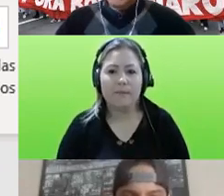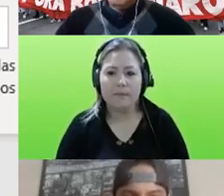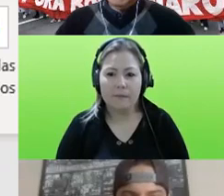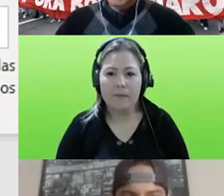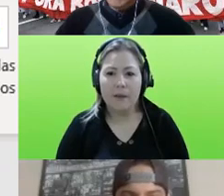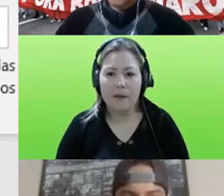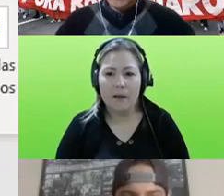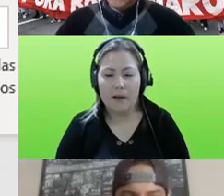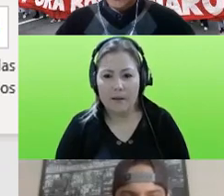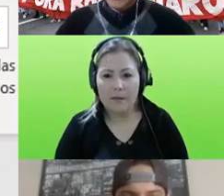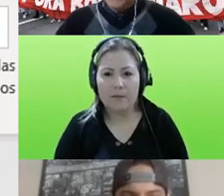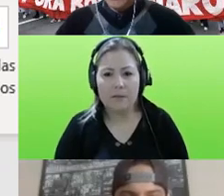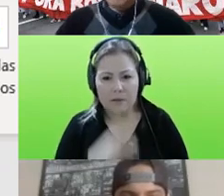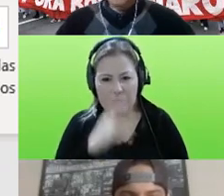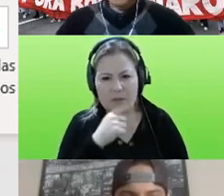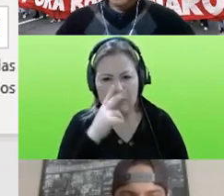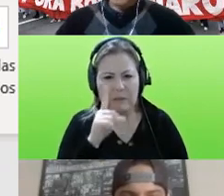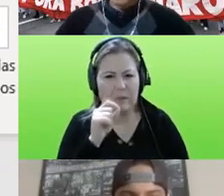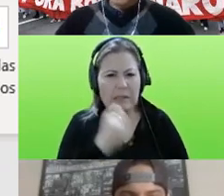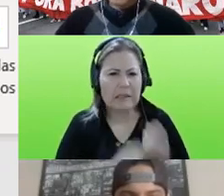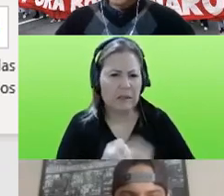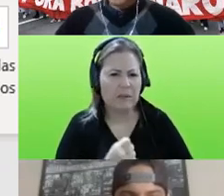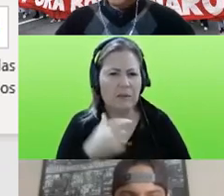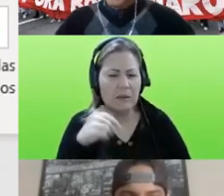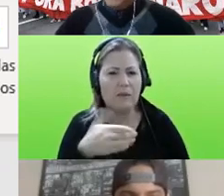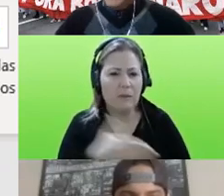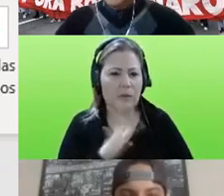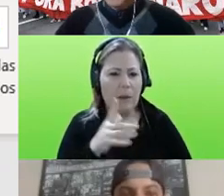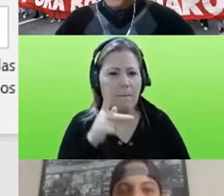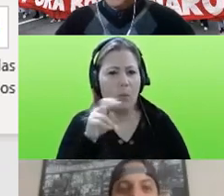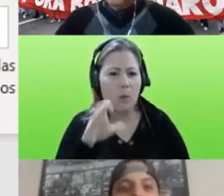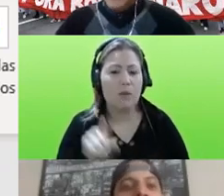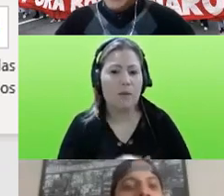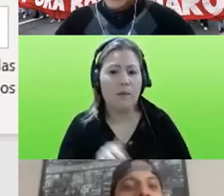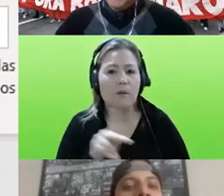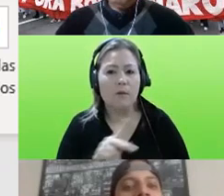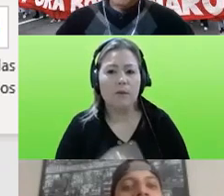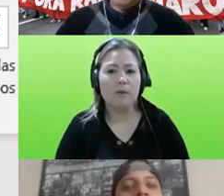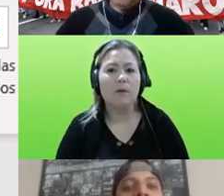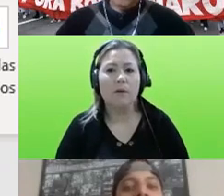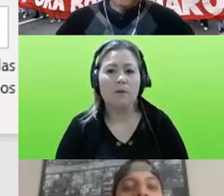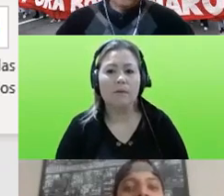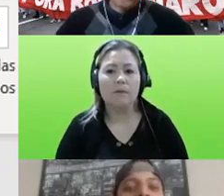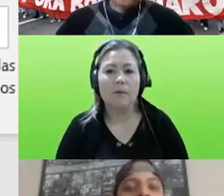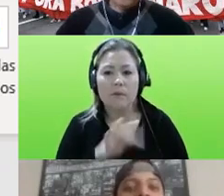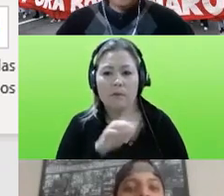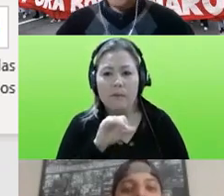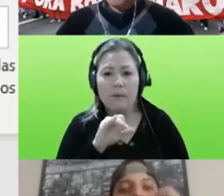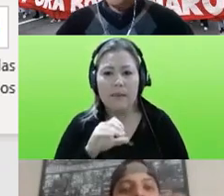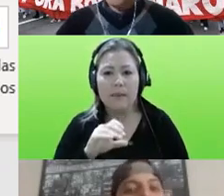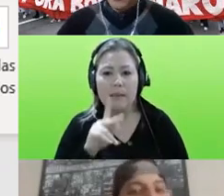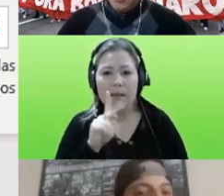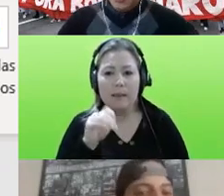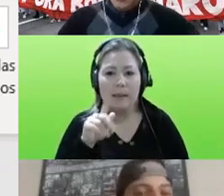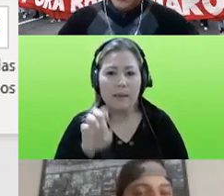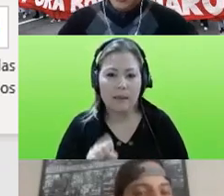há uns 10 anos atrás, aqui na PUC, e do professor Hans-Georg Flickinger, que foi um dos nossos